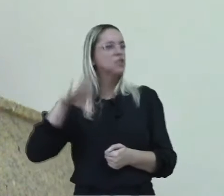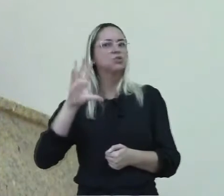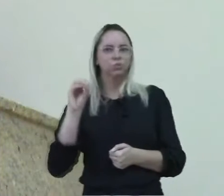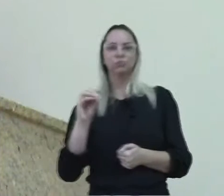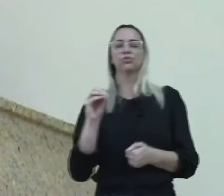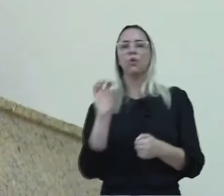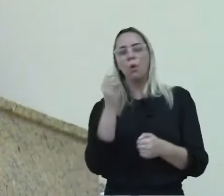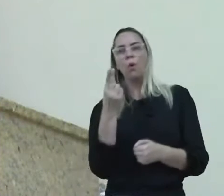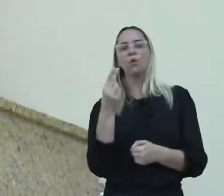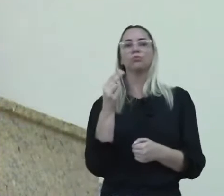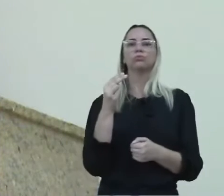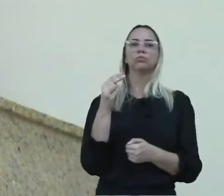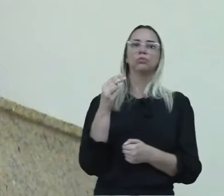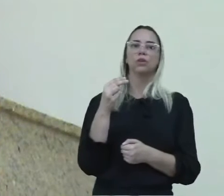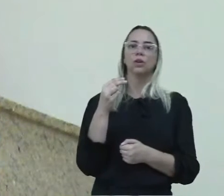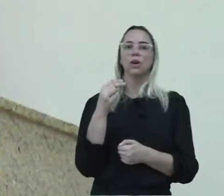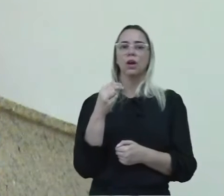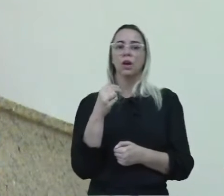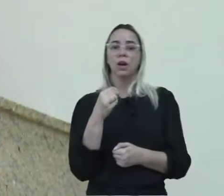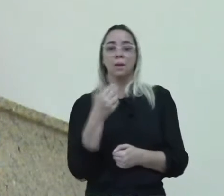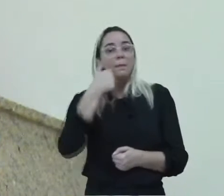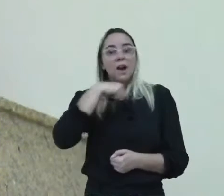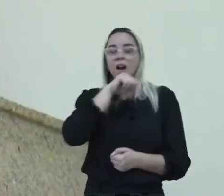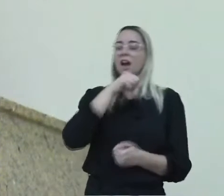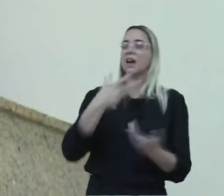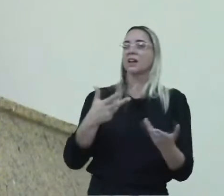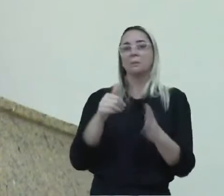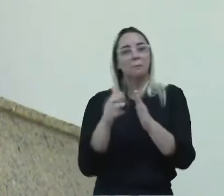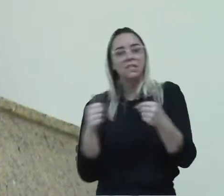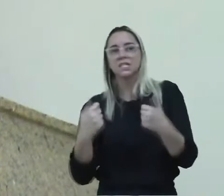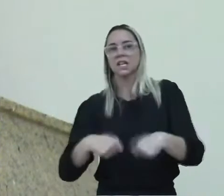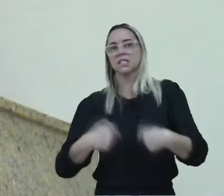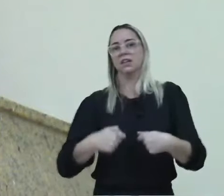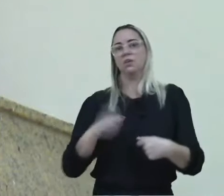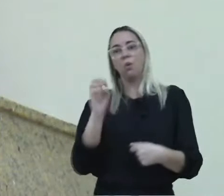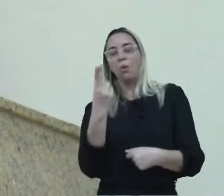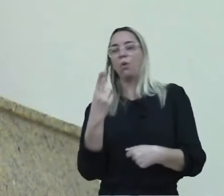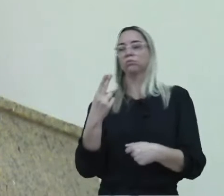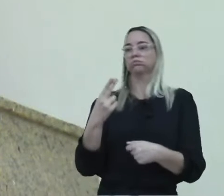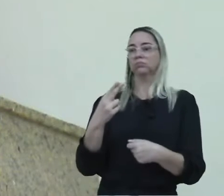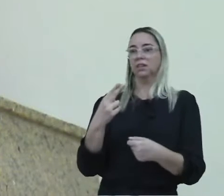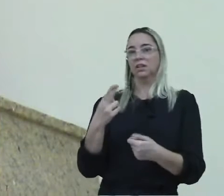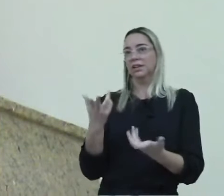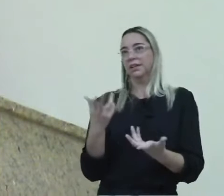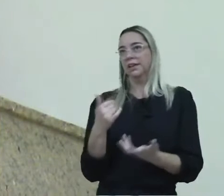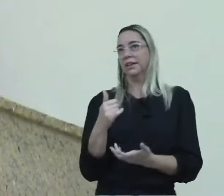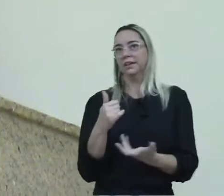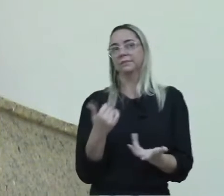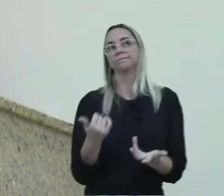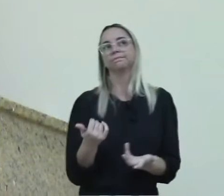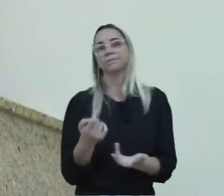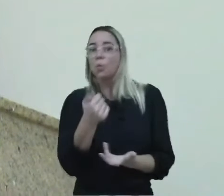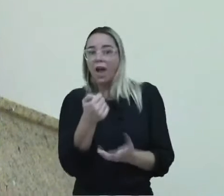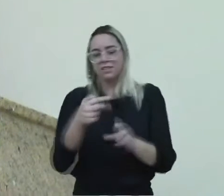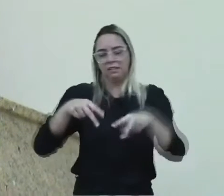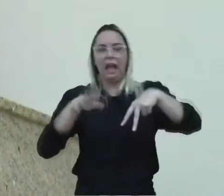ele um salário de maternidade, um auxílio-doença, quando a gente não está conseguindo trabalhar porque fez algum procedimento cirúrgico ou porque